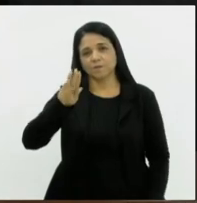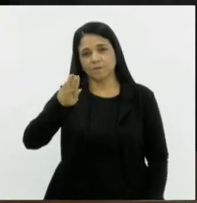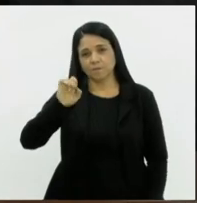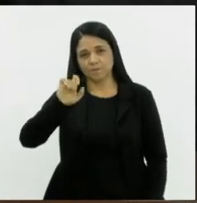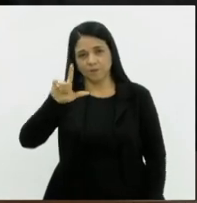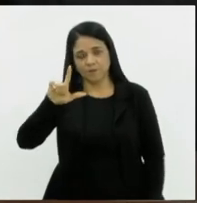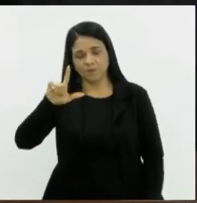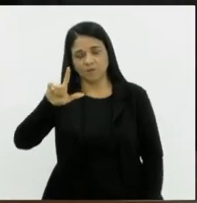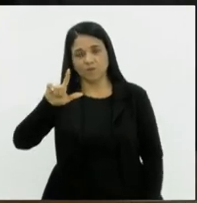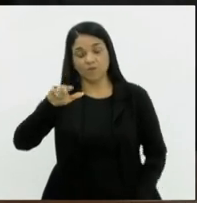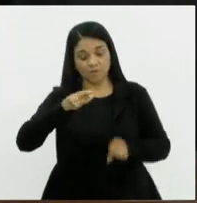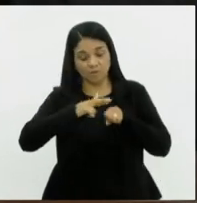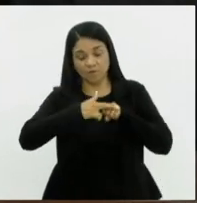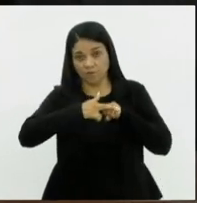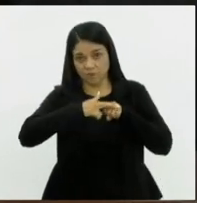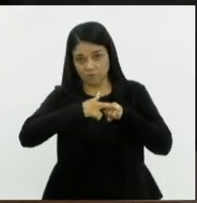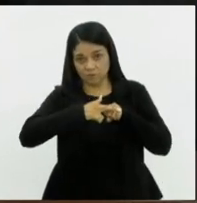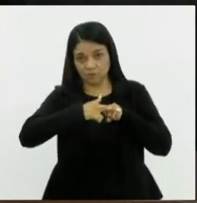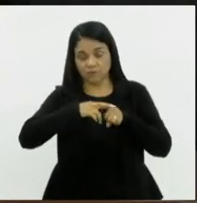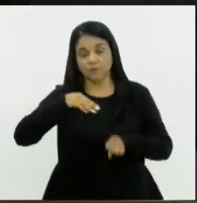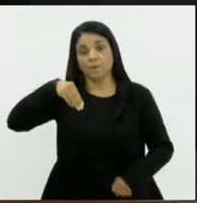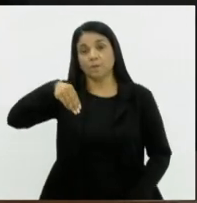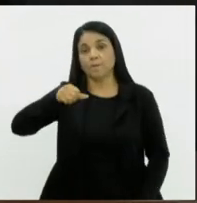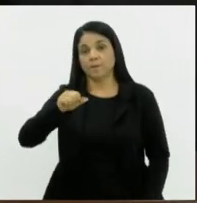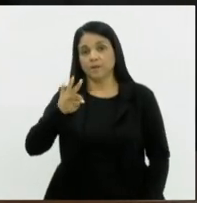Matheus de...